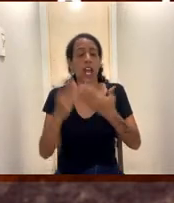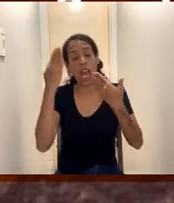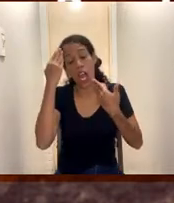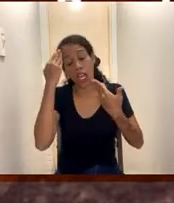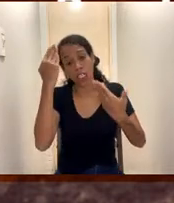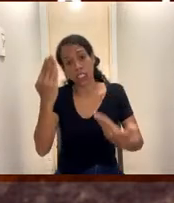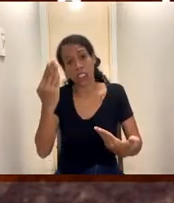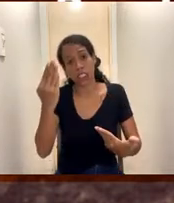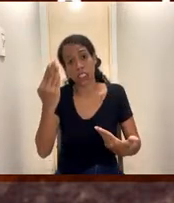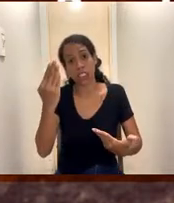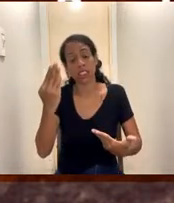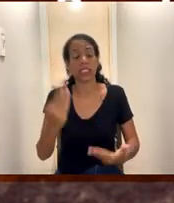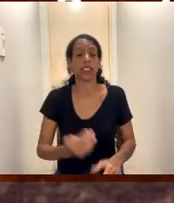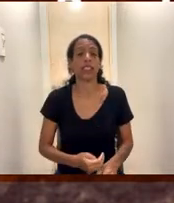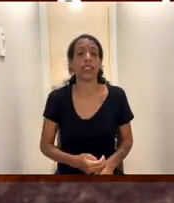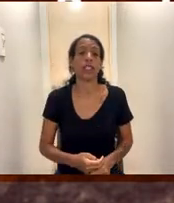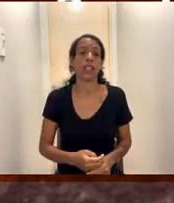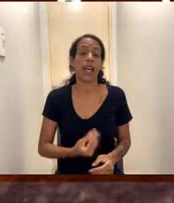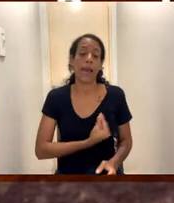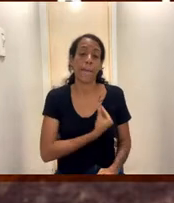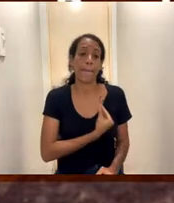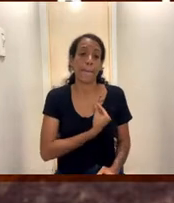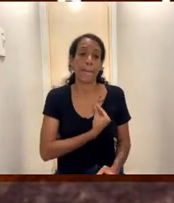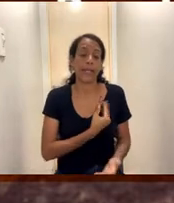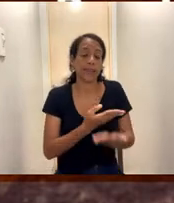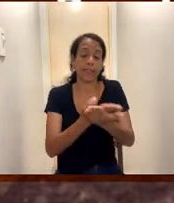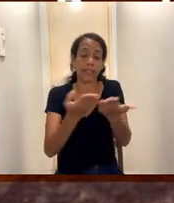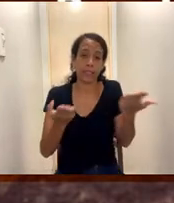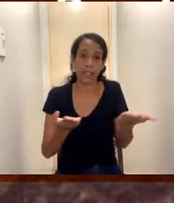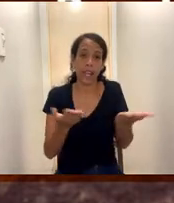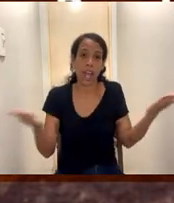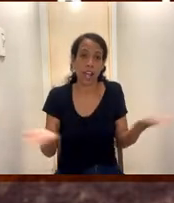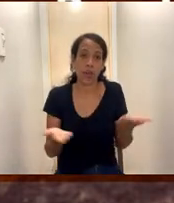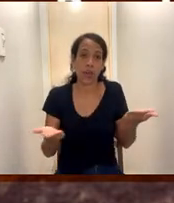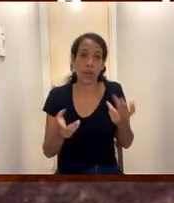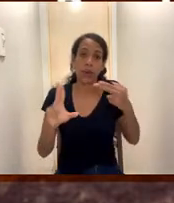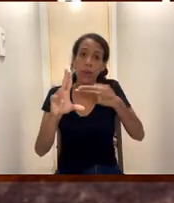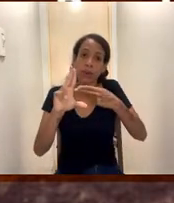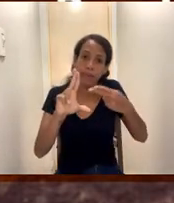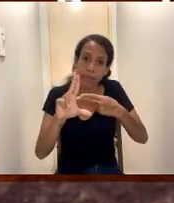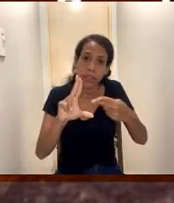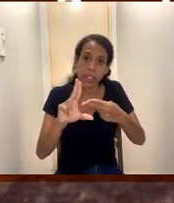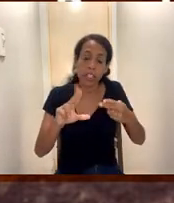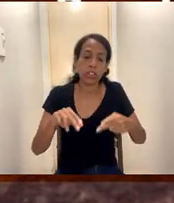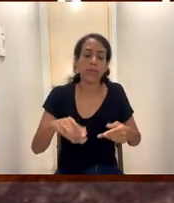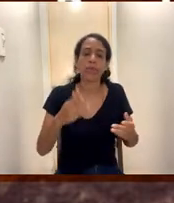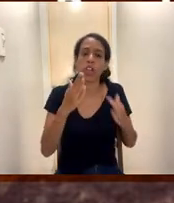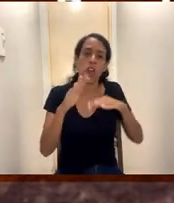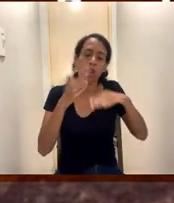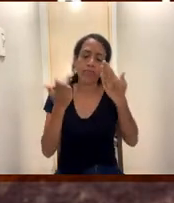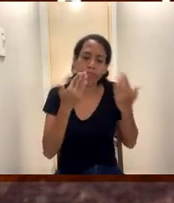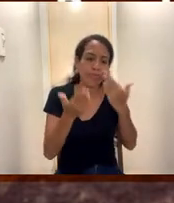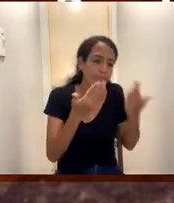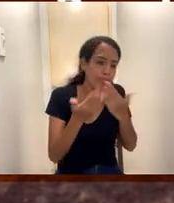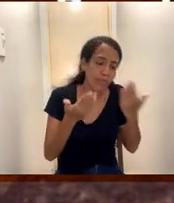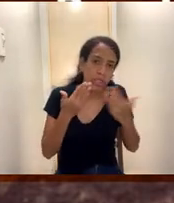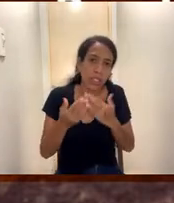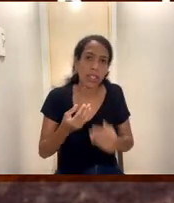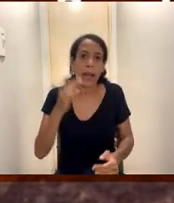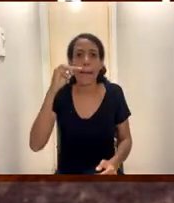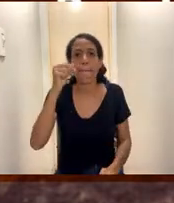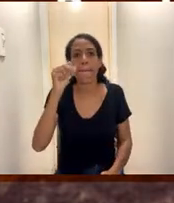agradecer imensamente a presença de vocês nessa nossa roda de conversa. Estão aqui conosco a